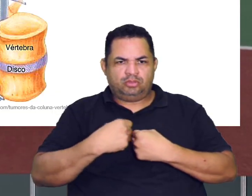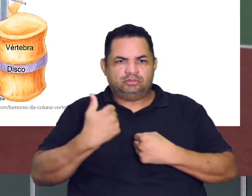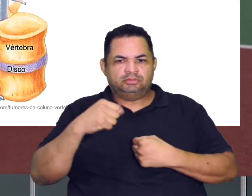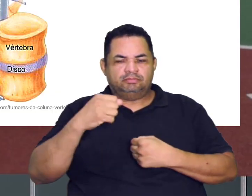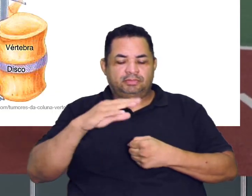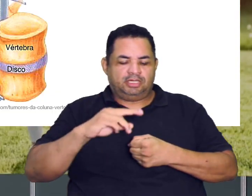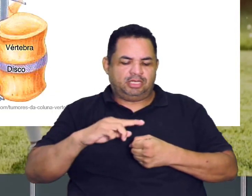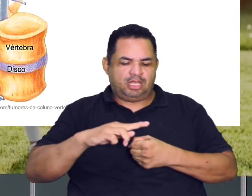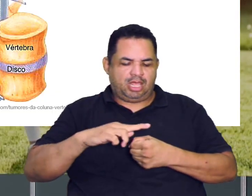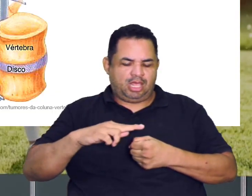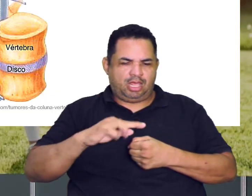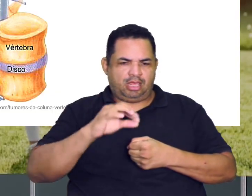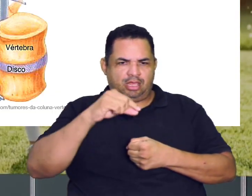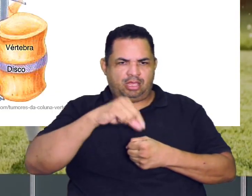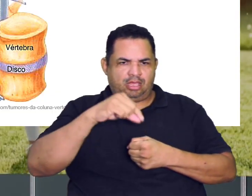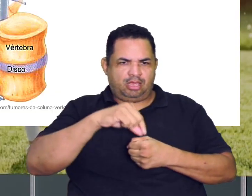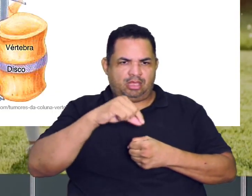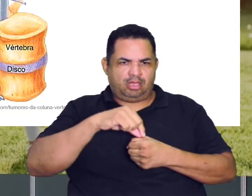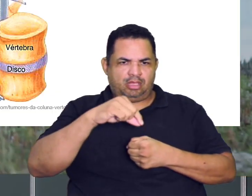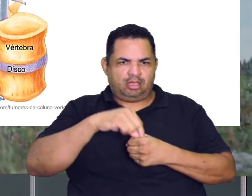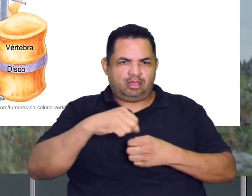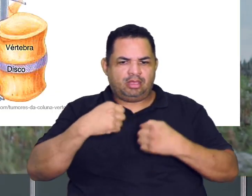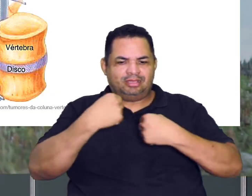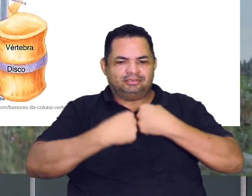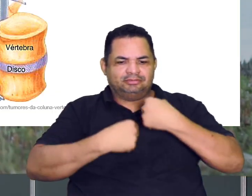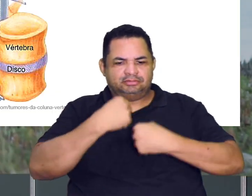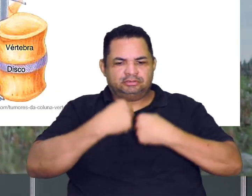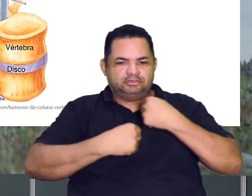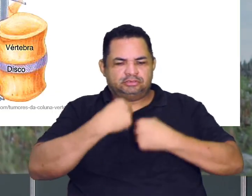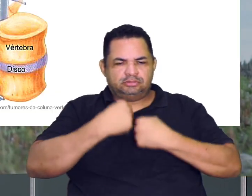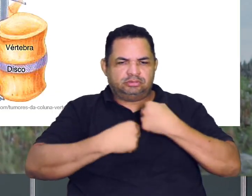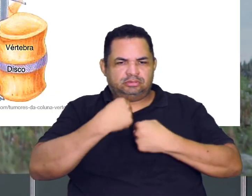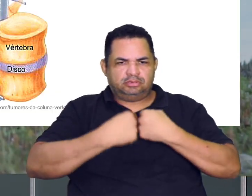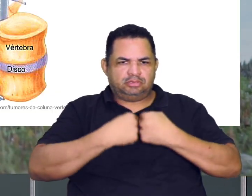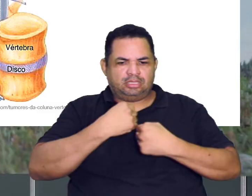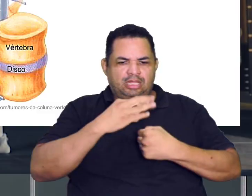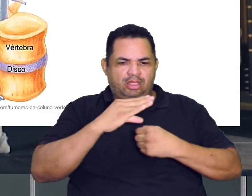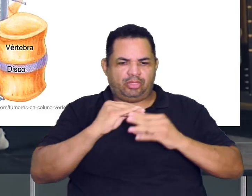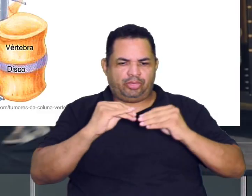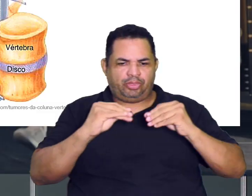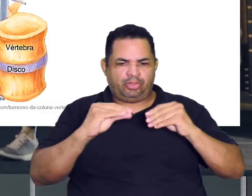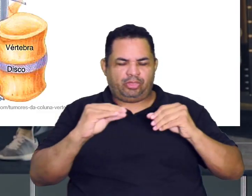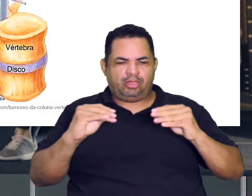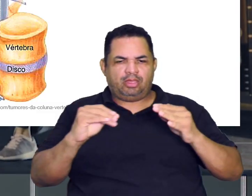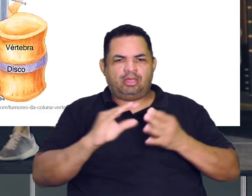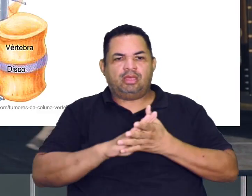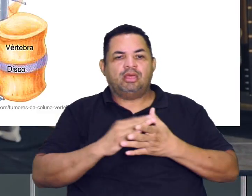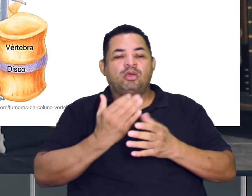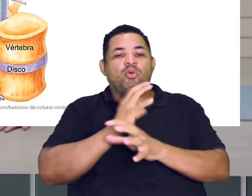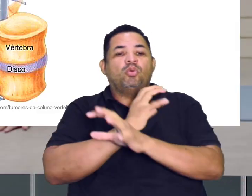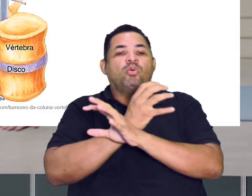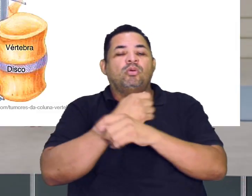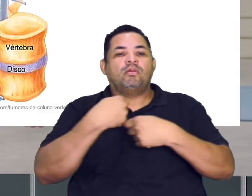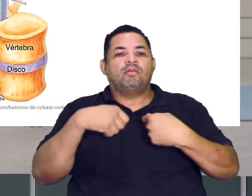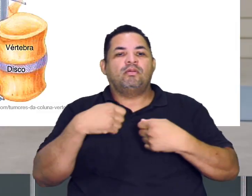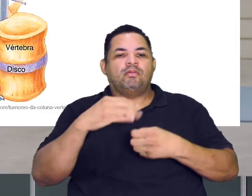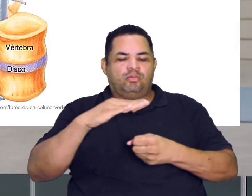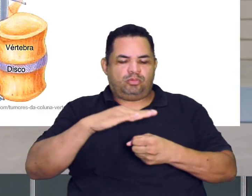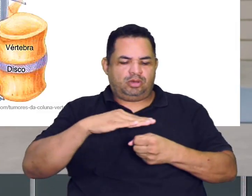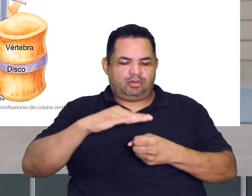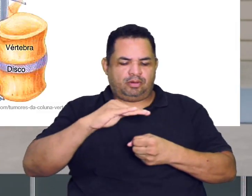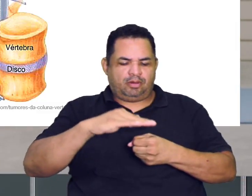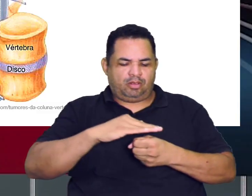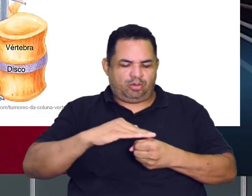tiver nada ali no meio, eu posso ter um atrito e um desgaste aí, desgaste ósseo. Então é preciso aí ter